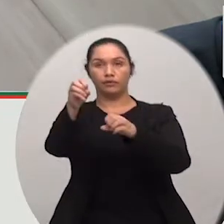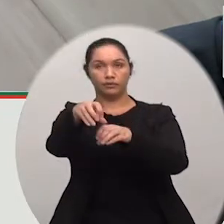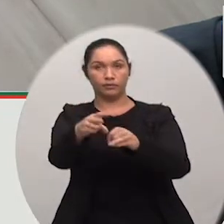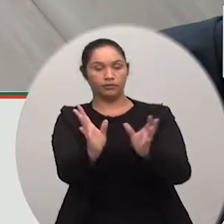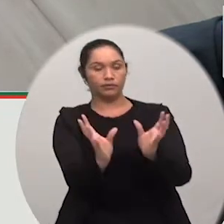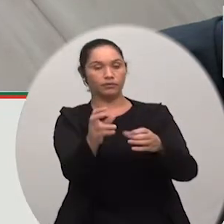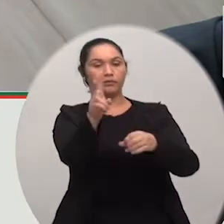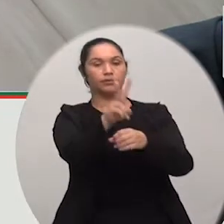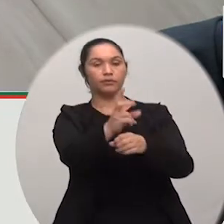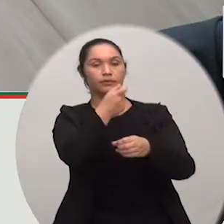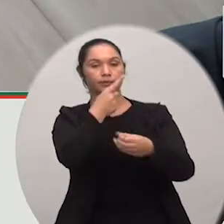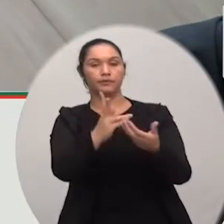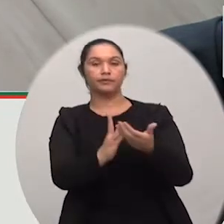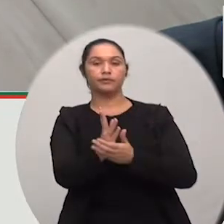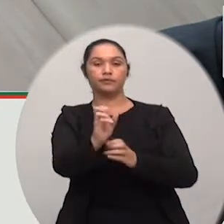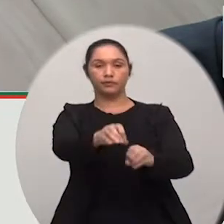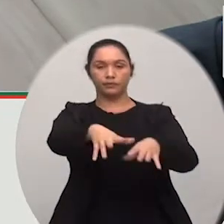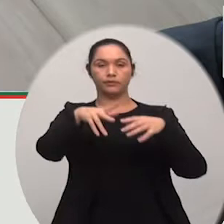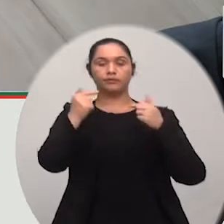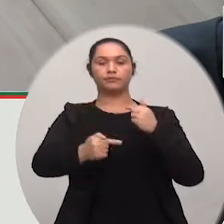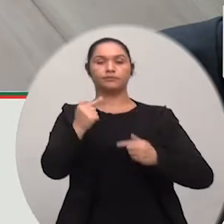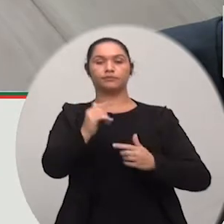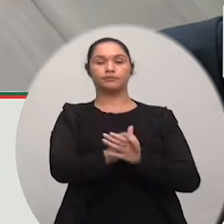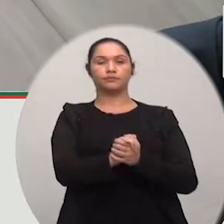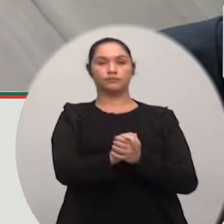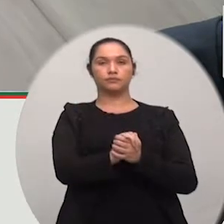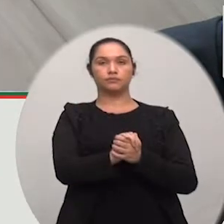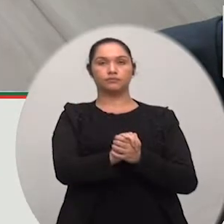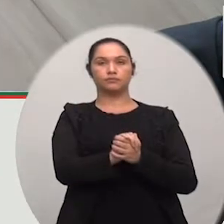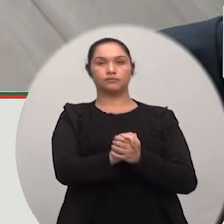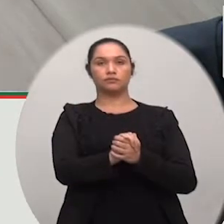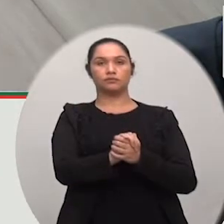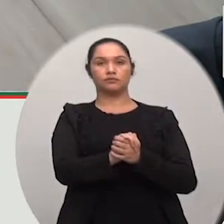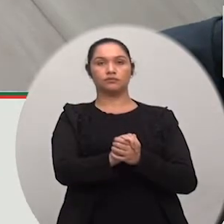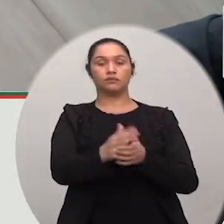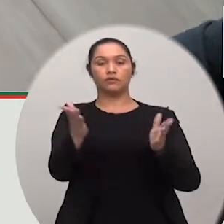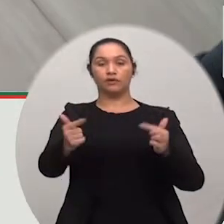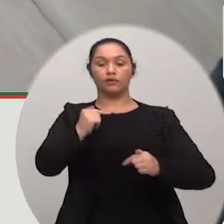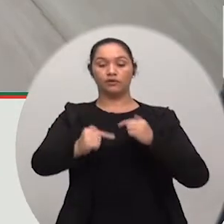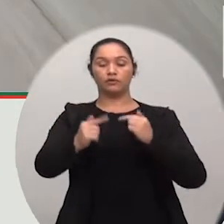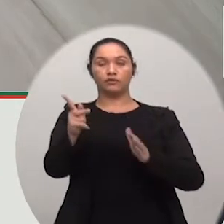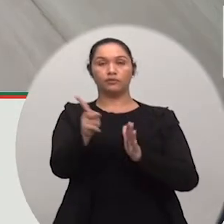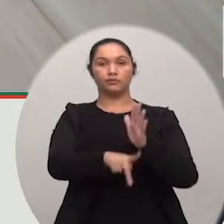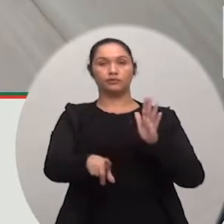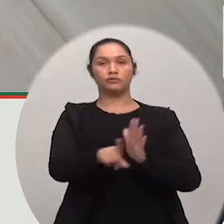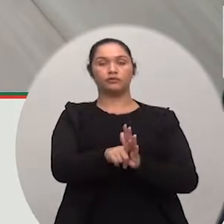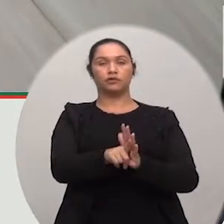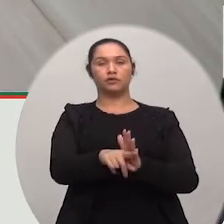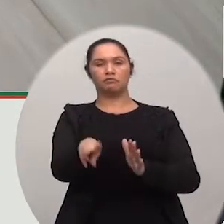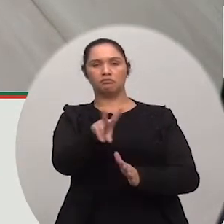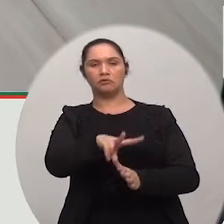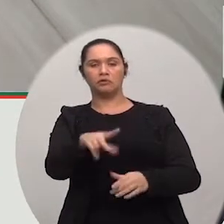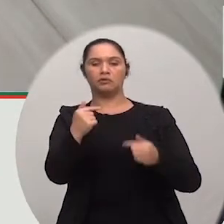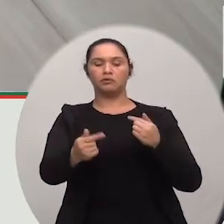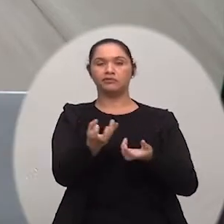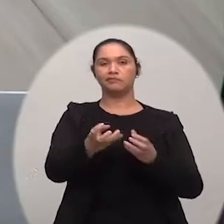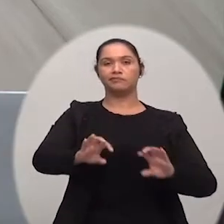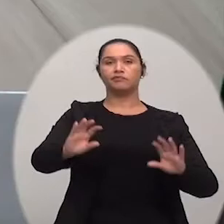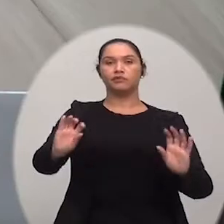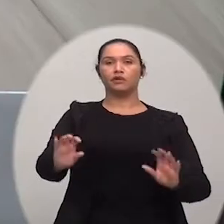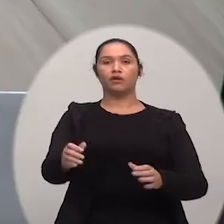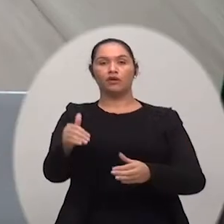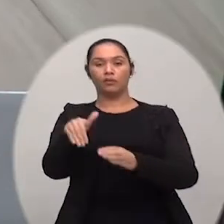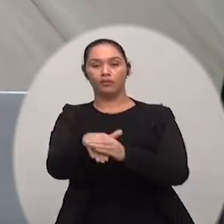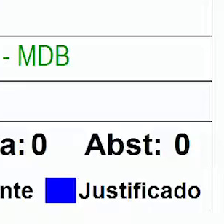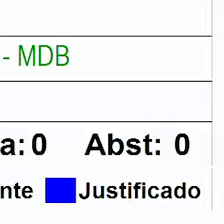Educação e Fiscalização, opinaram pela aprovação e encaminhando-se à deliberação do plenário. Está em discussão o projeto. Não havendo quem queira discutir, está em